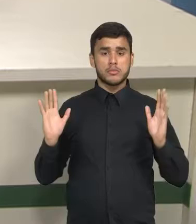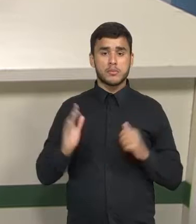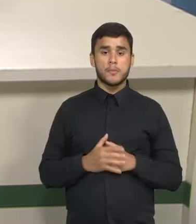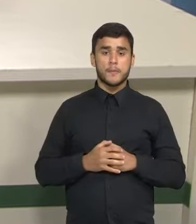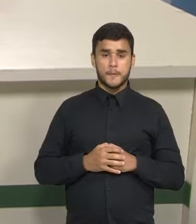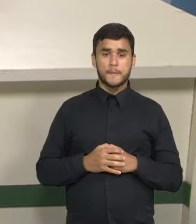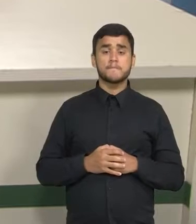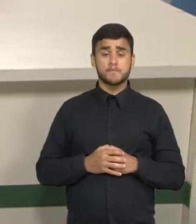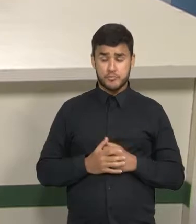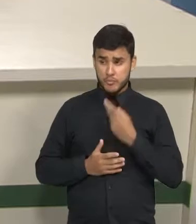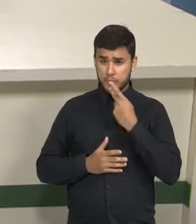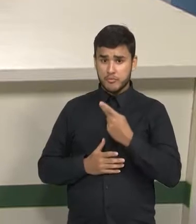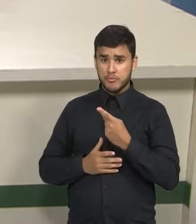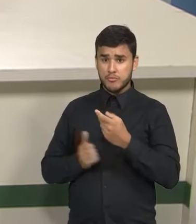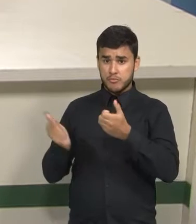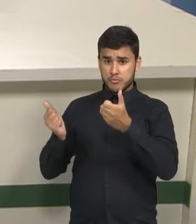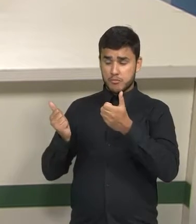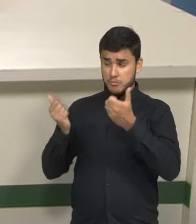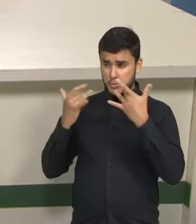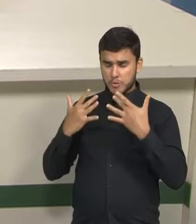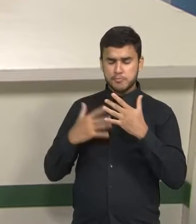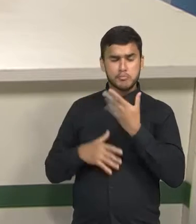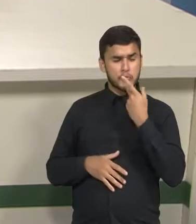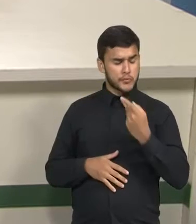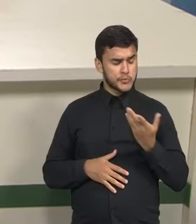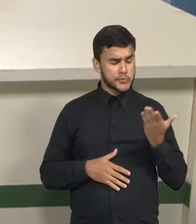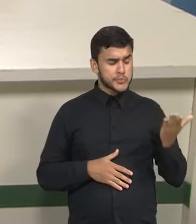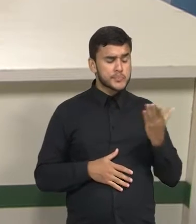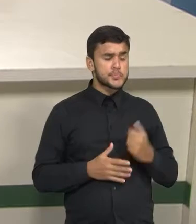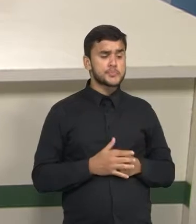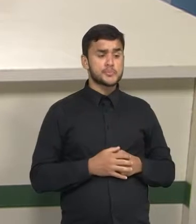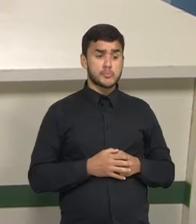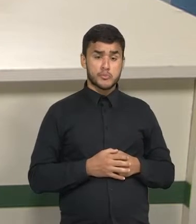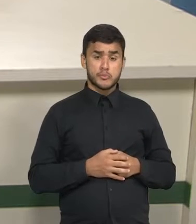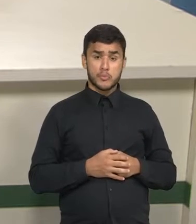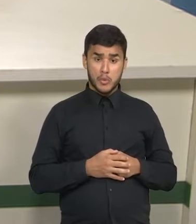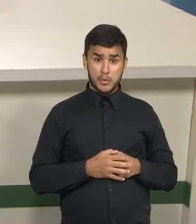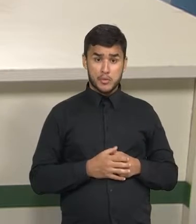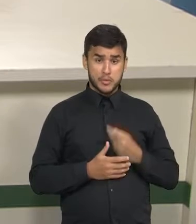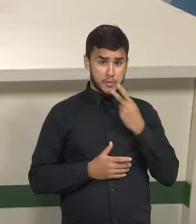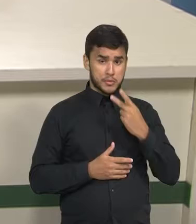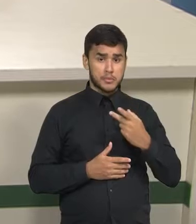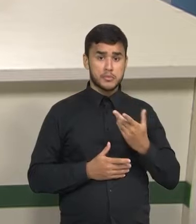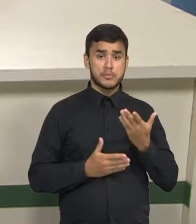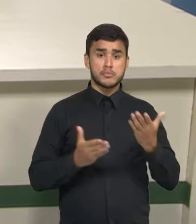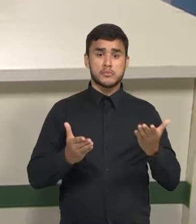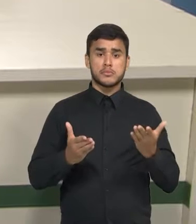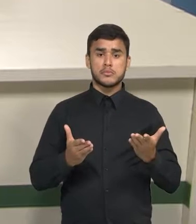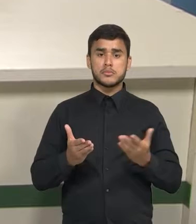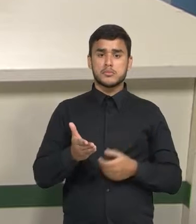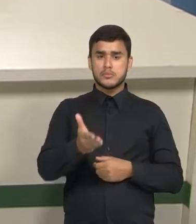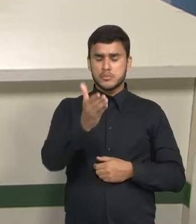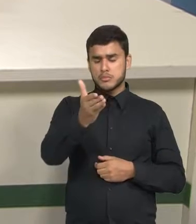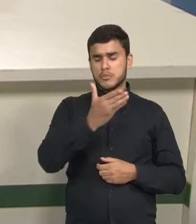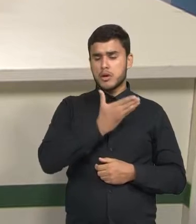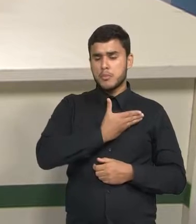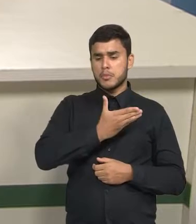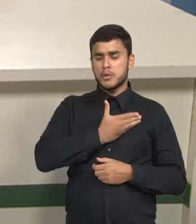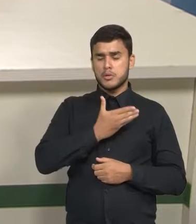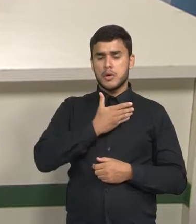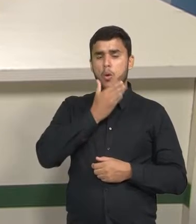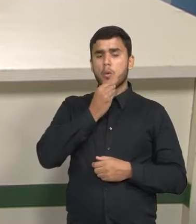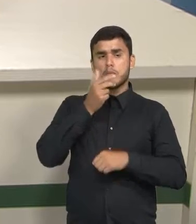responde junto com esse negócio. A gente pode dizer que em cada 2 quarteirões, eu estou aqui com um cinegrafista, um amigo meu, um grande